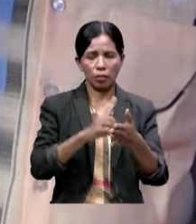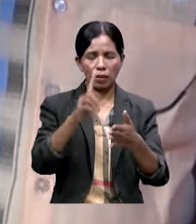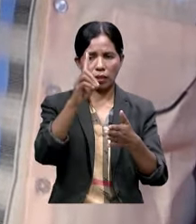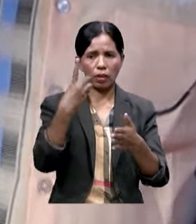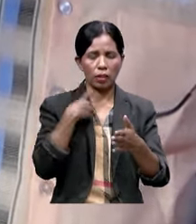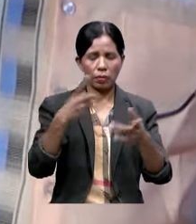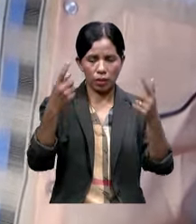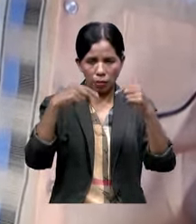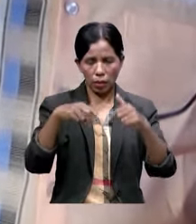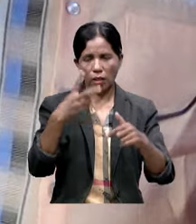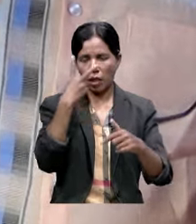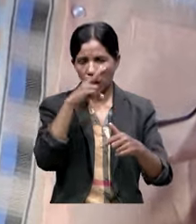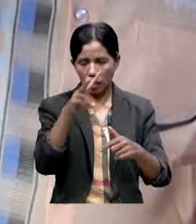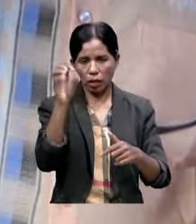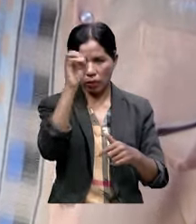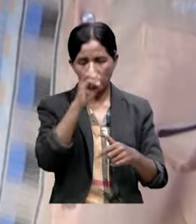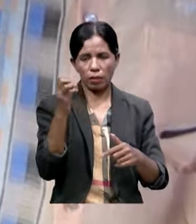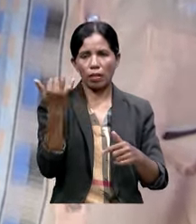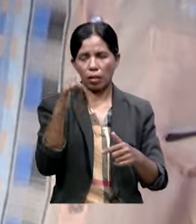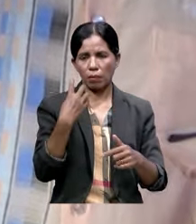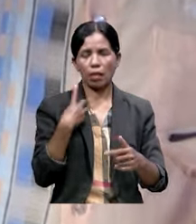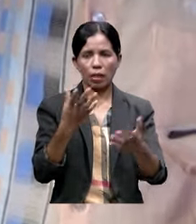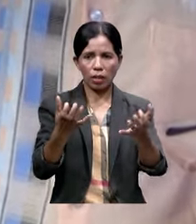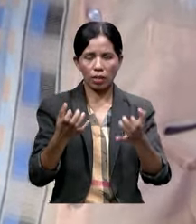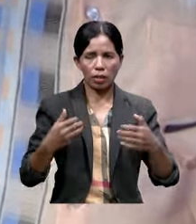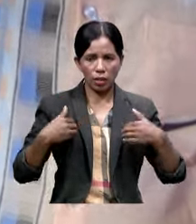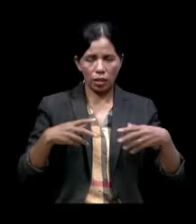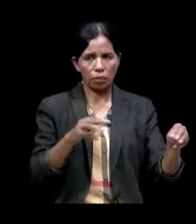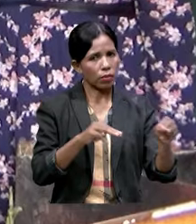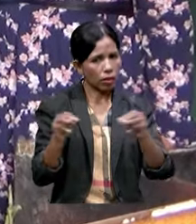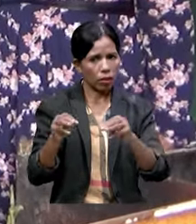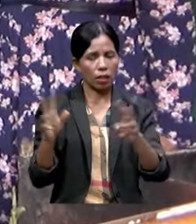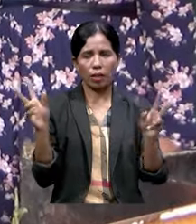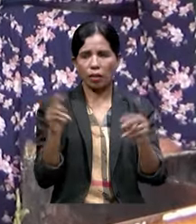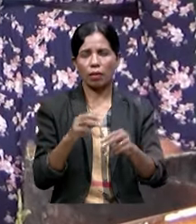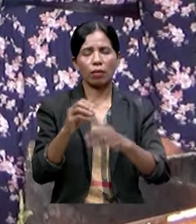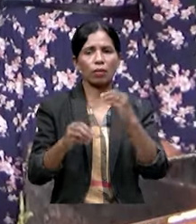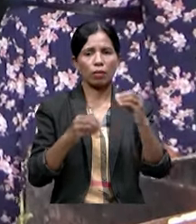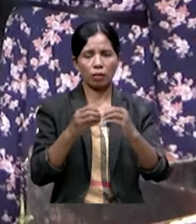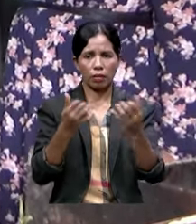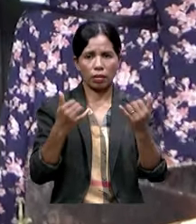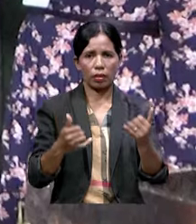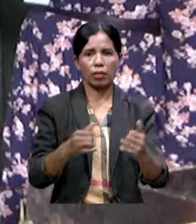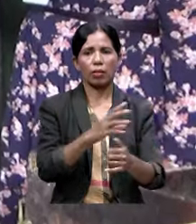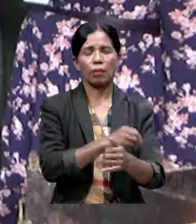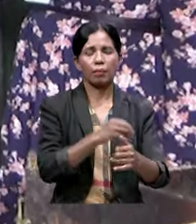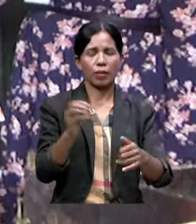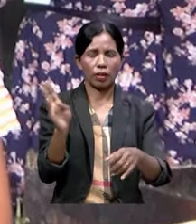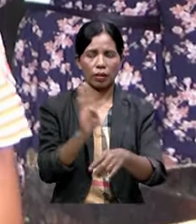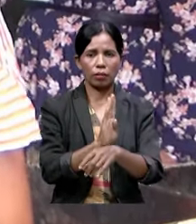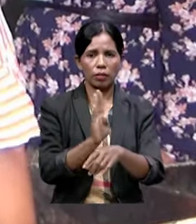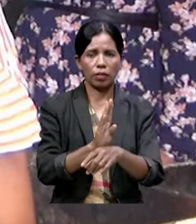mais observa o filho falei, a minha cara cara filho falei que aqui a mudança não é clara. Relaciona a situação né, na emba negociante Trambulan